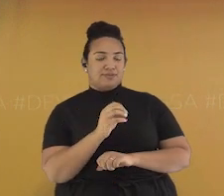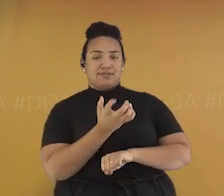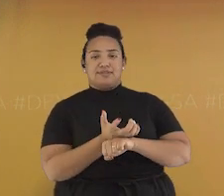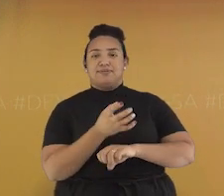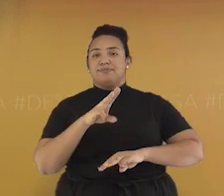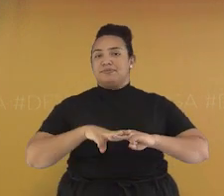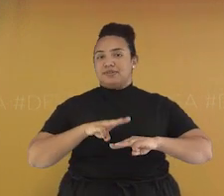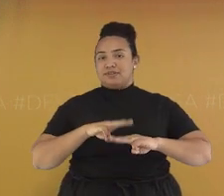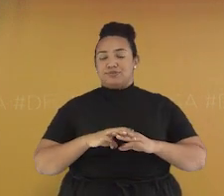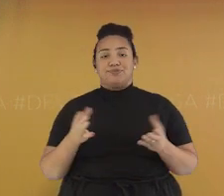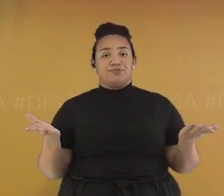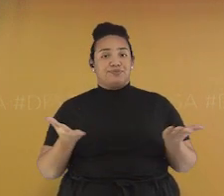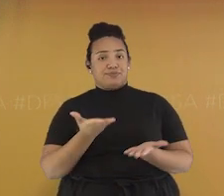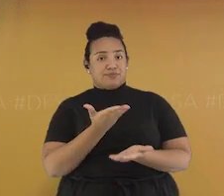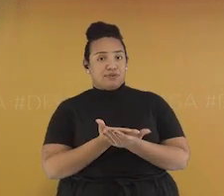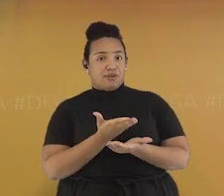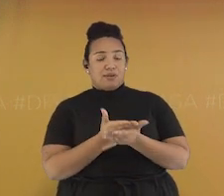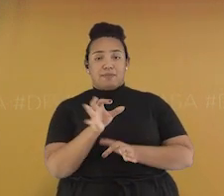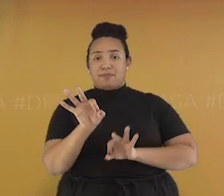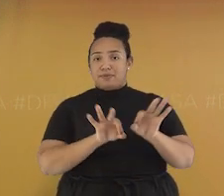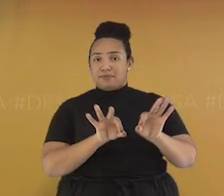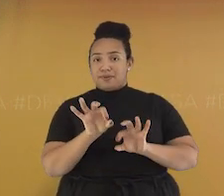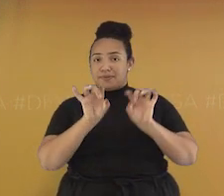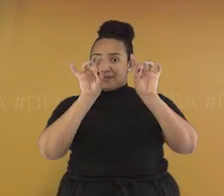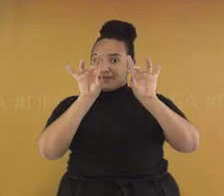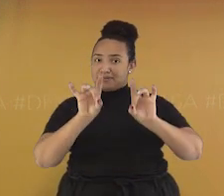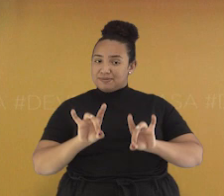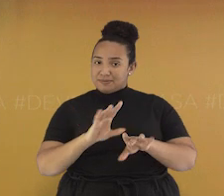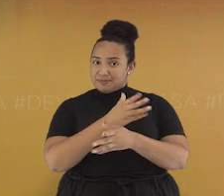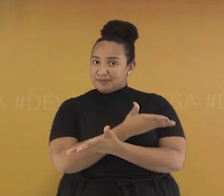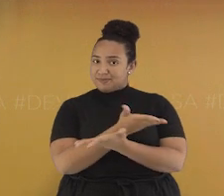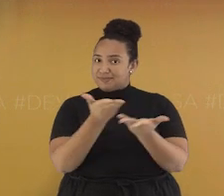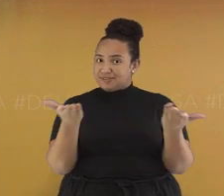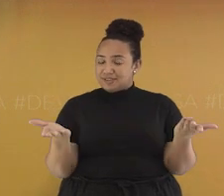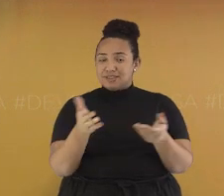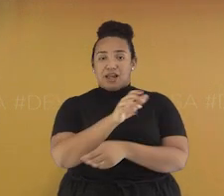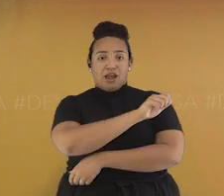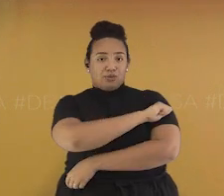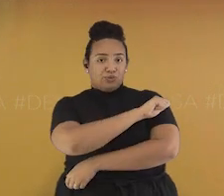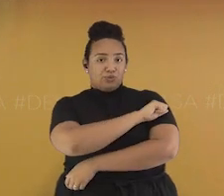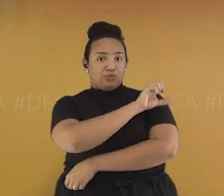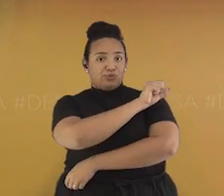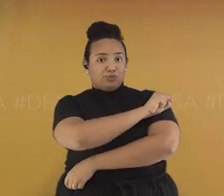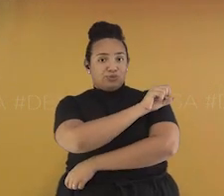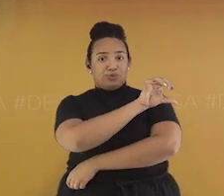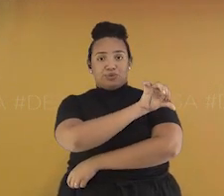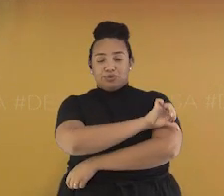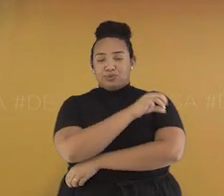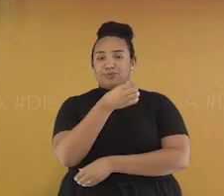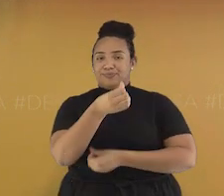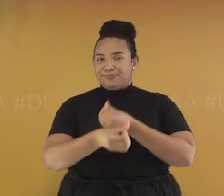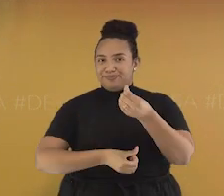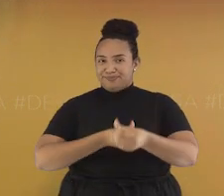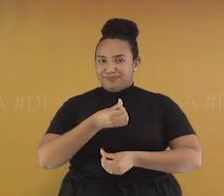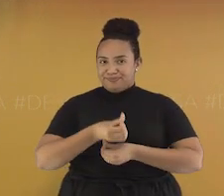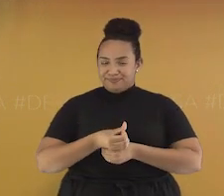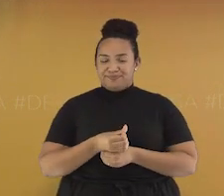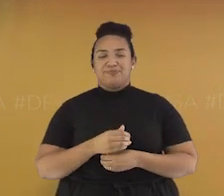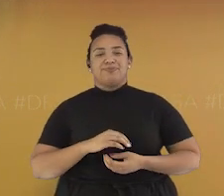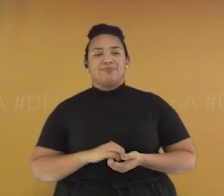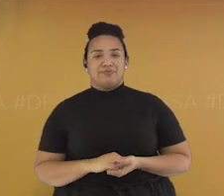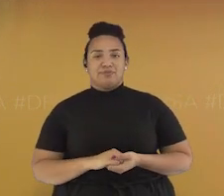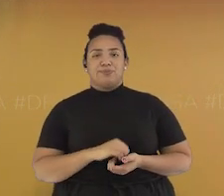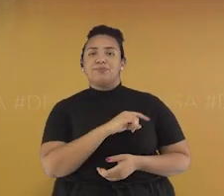essa aula foi feita especialmente para você, estudante de oitavos e nonos anos da EJA.